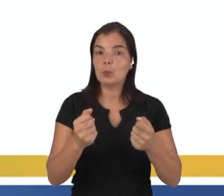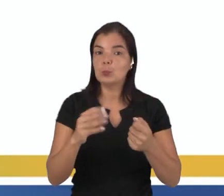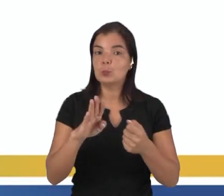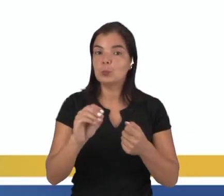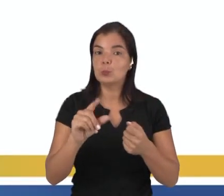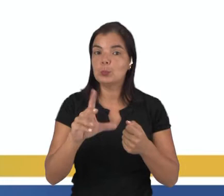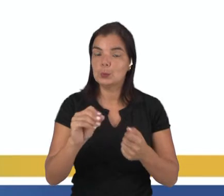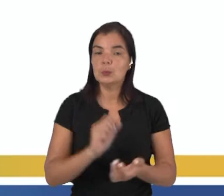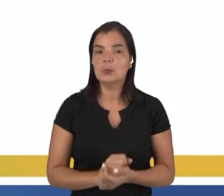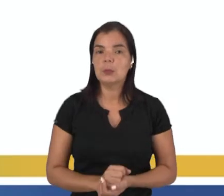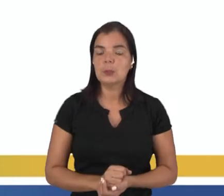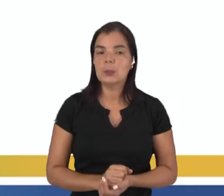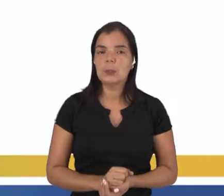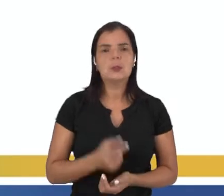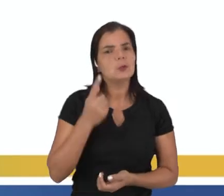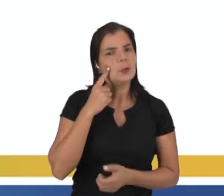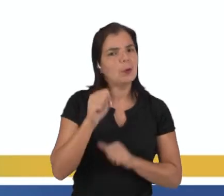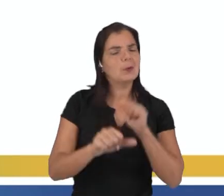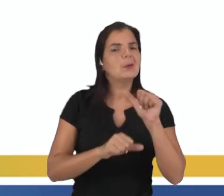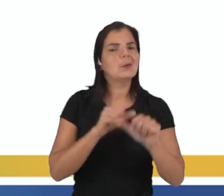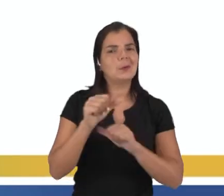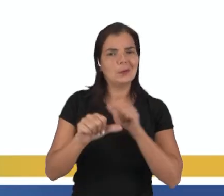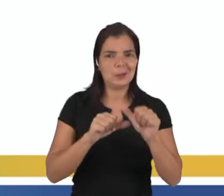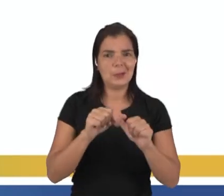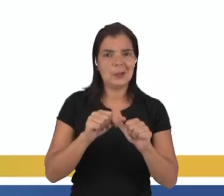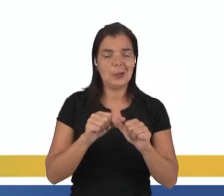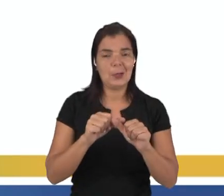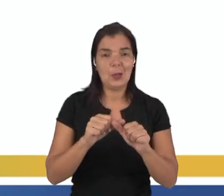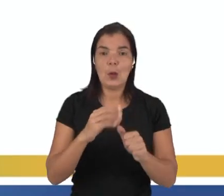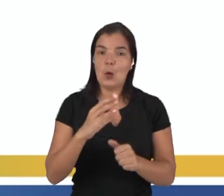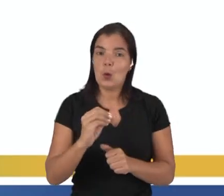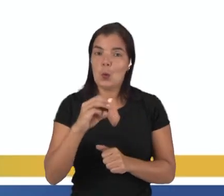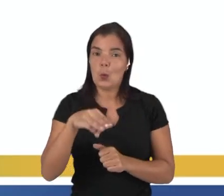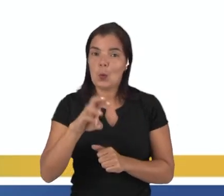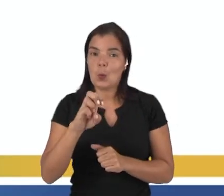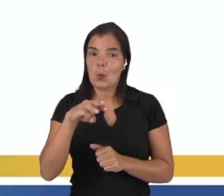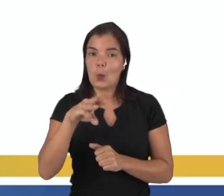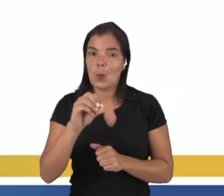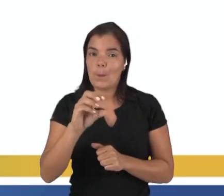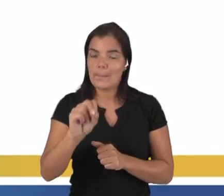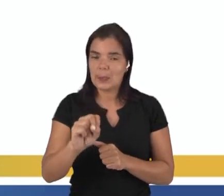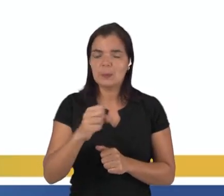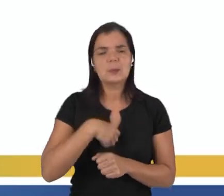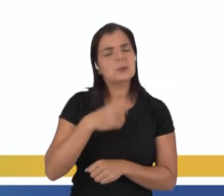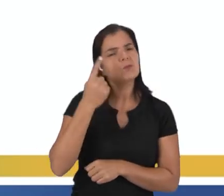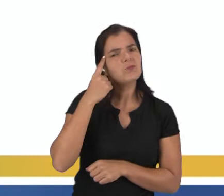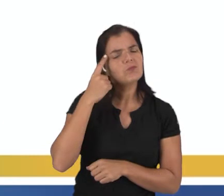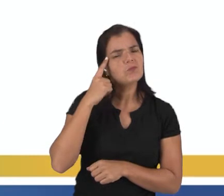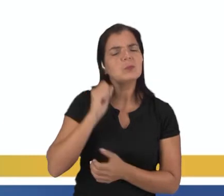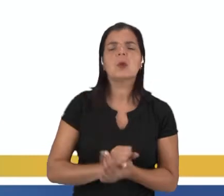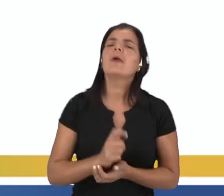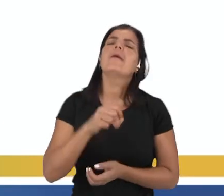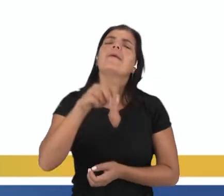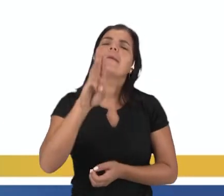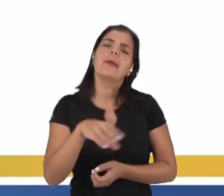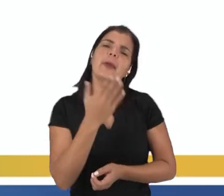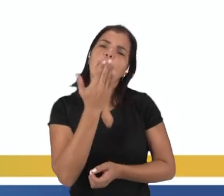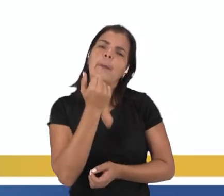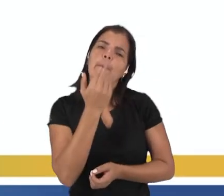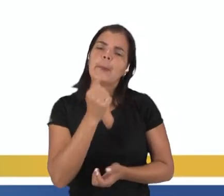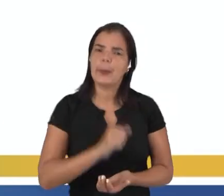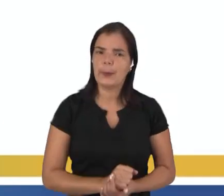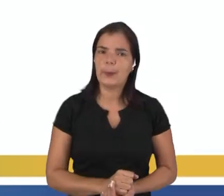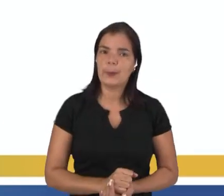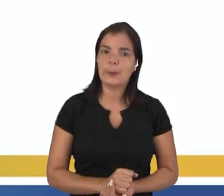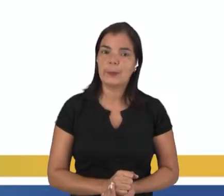todo. Então, já houve uma pequena diferença de comi para comemos. E aí eu tenho que identificar quem comeu.